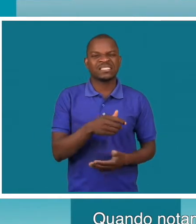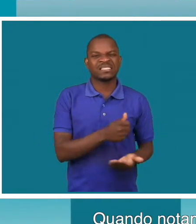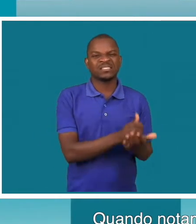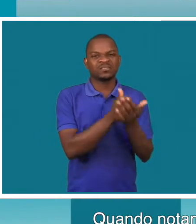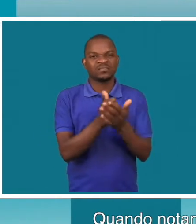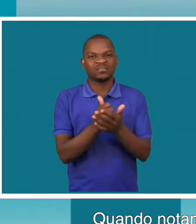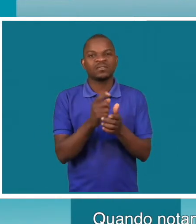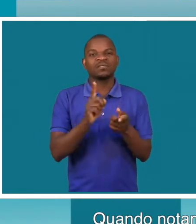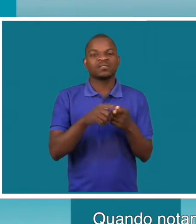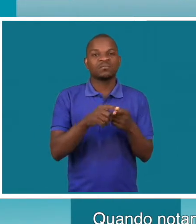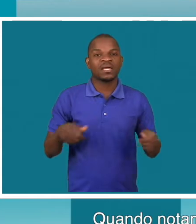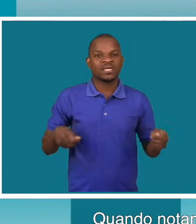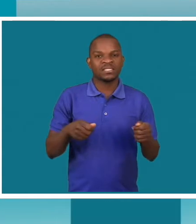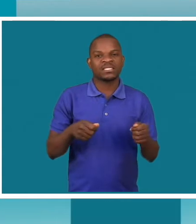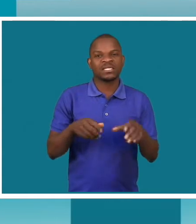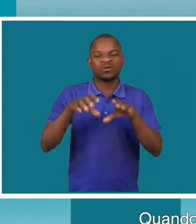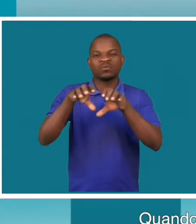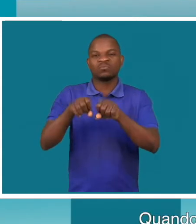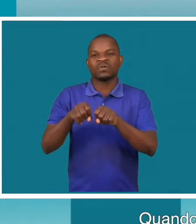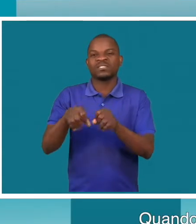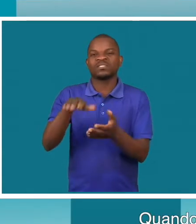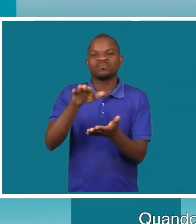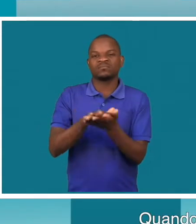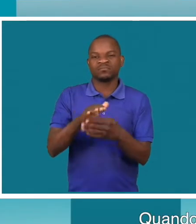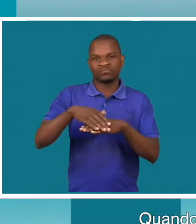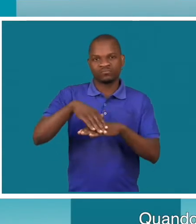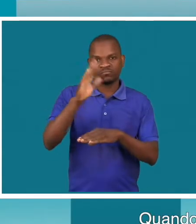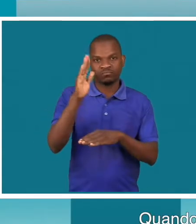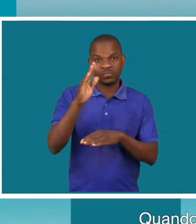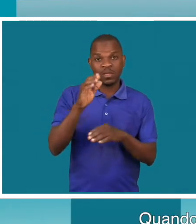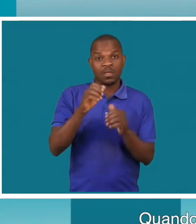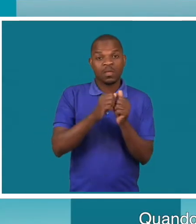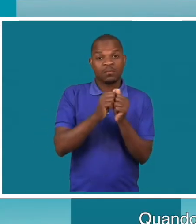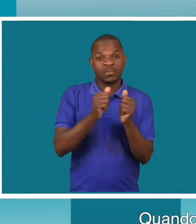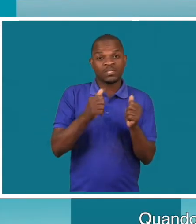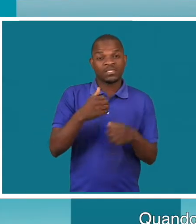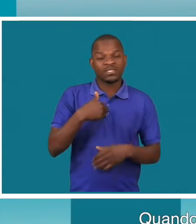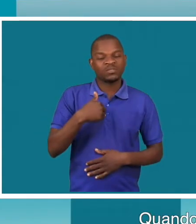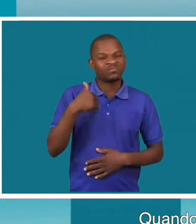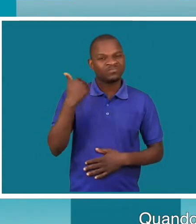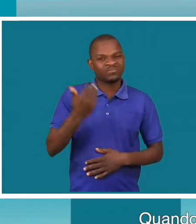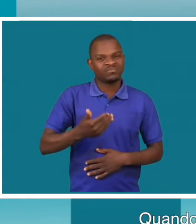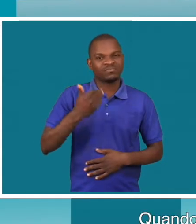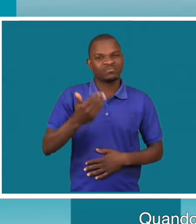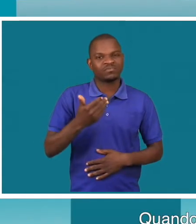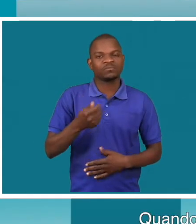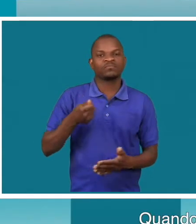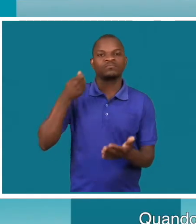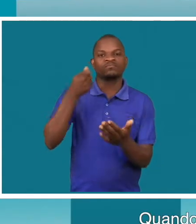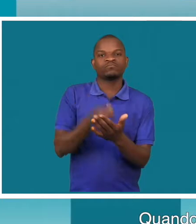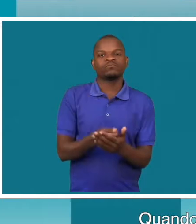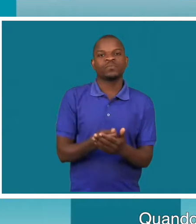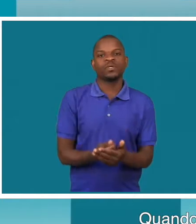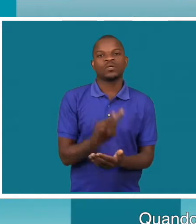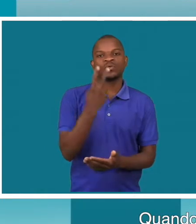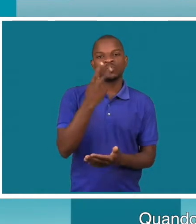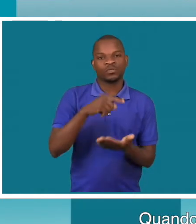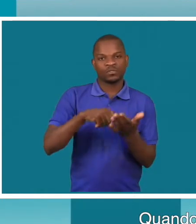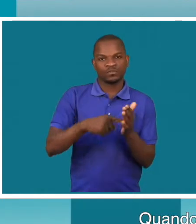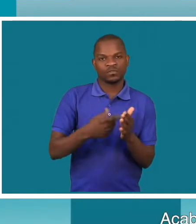vai ocupar muito espaço e quando é assim eu todo sabia tem pagar a minha cadeira ea minha